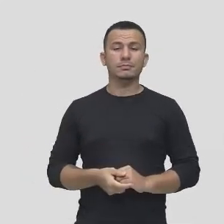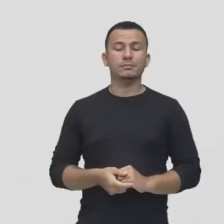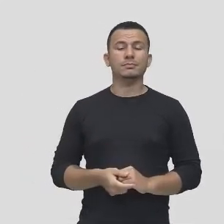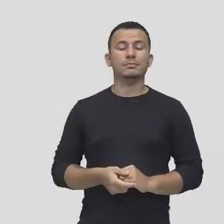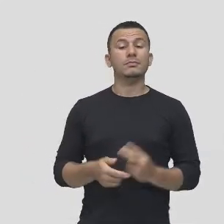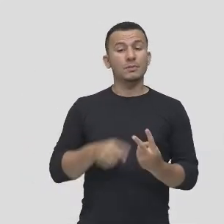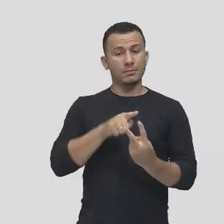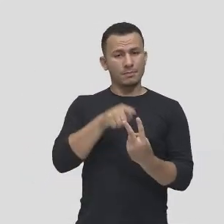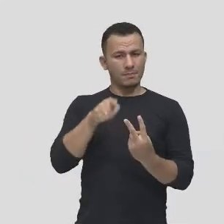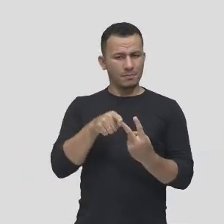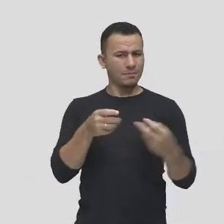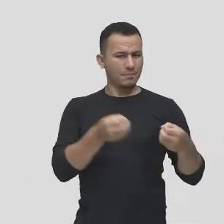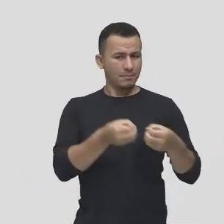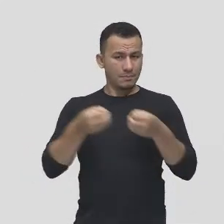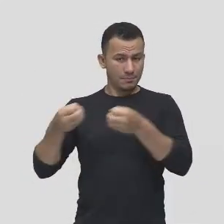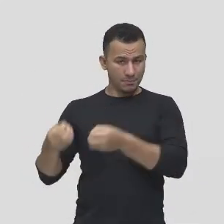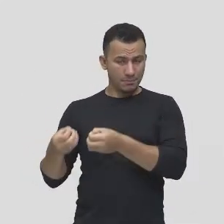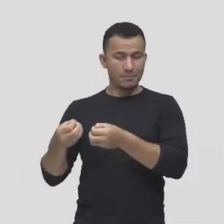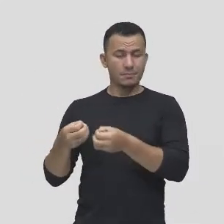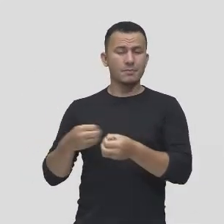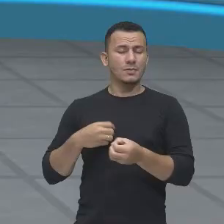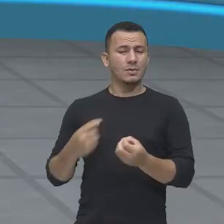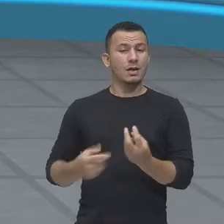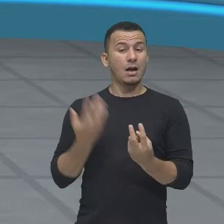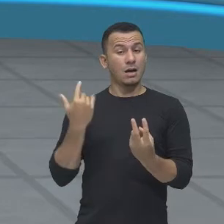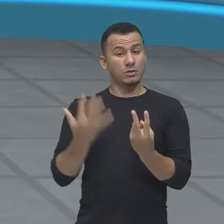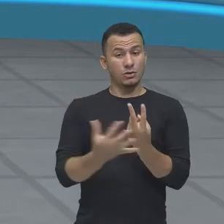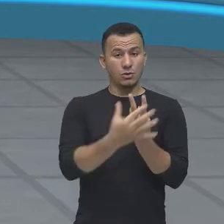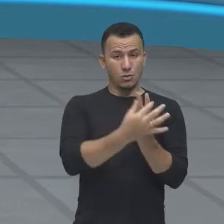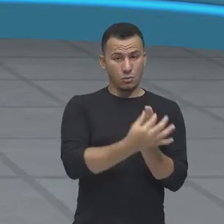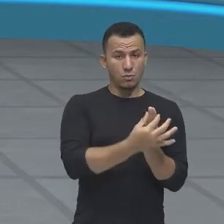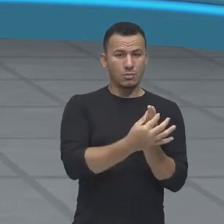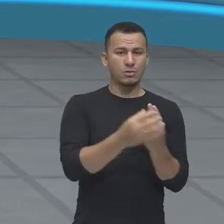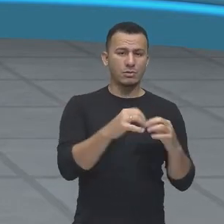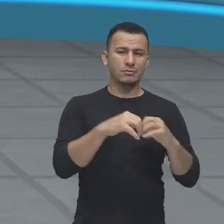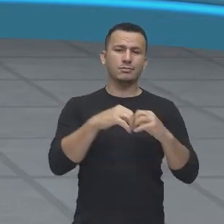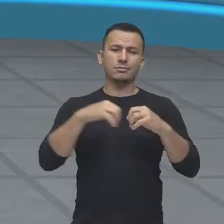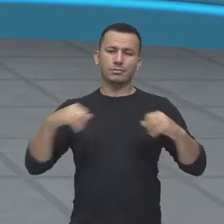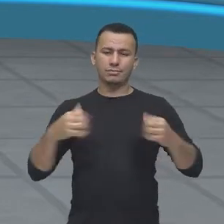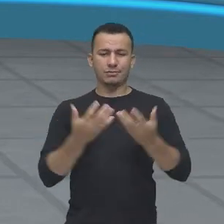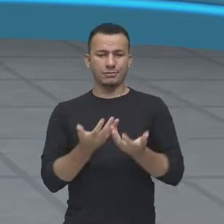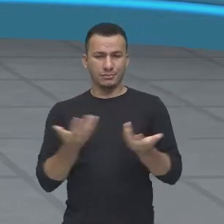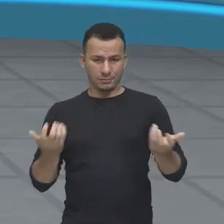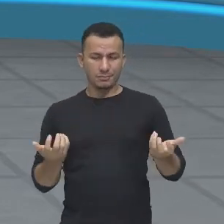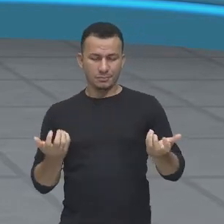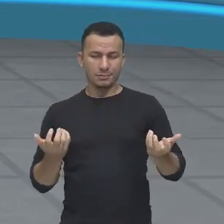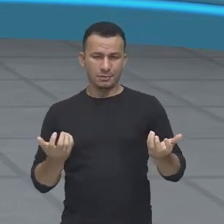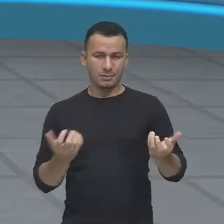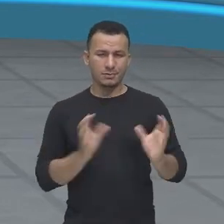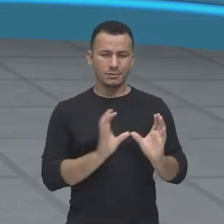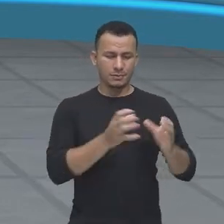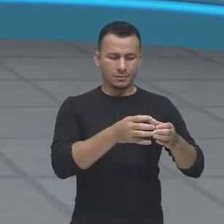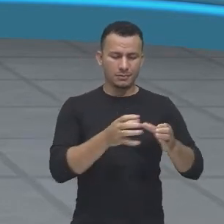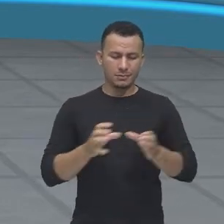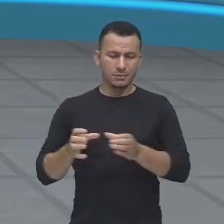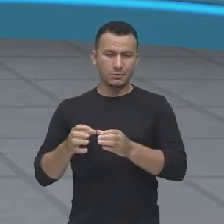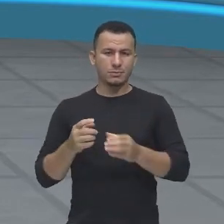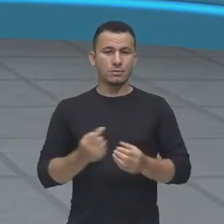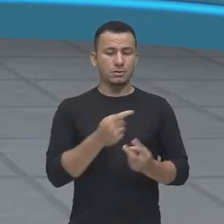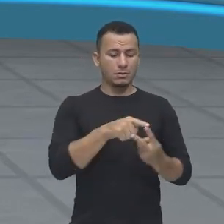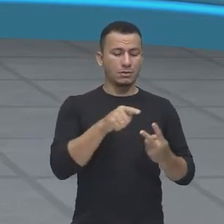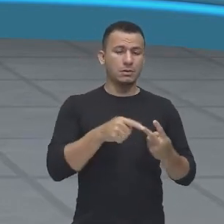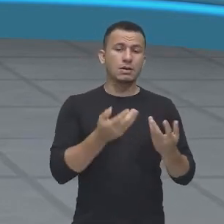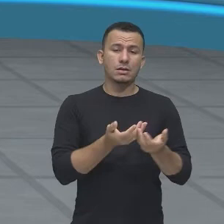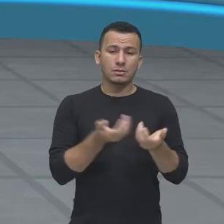países irmãos, países vizinhos, eram uma coisa só, que depois acabaram se separando. A antiga Tchecoslováquia. Como a